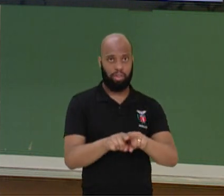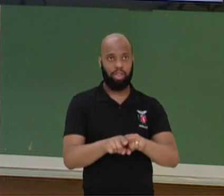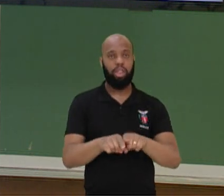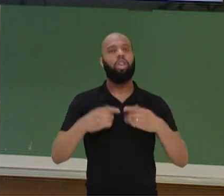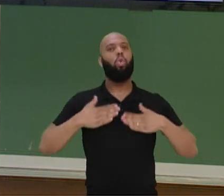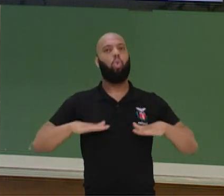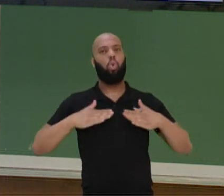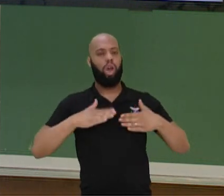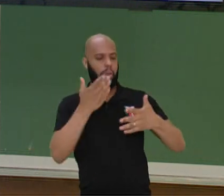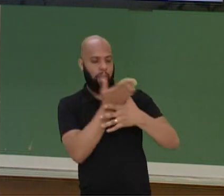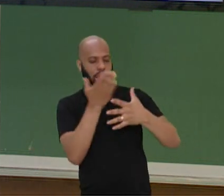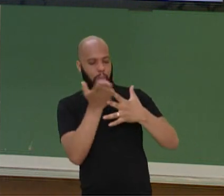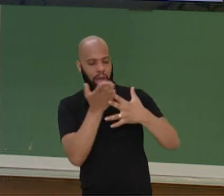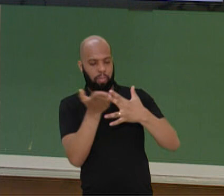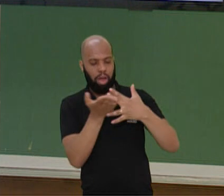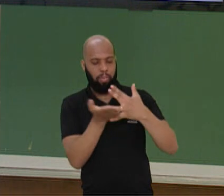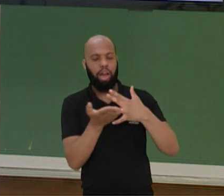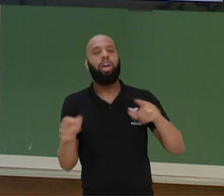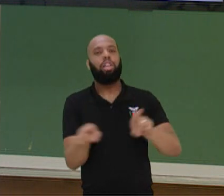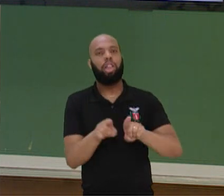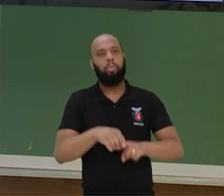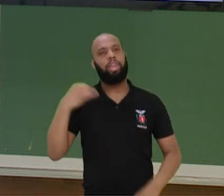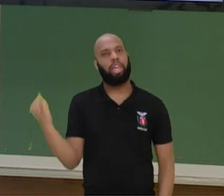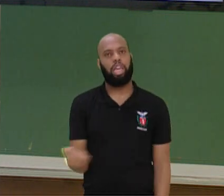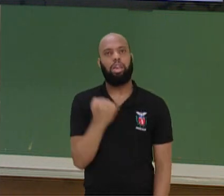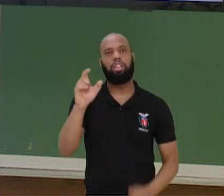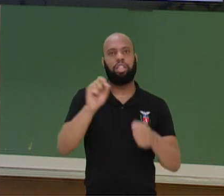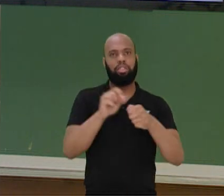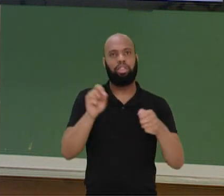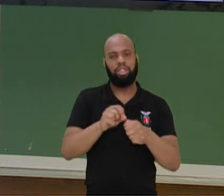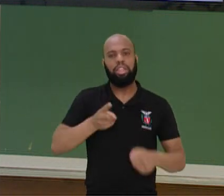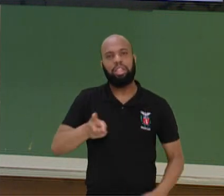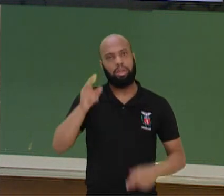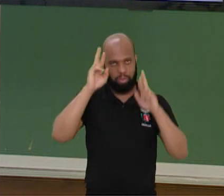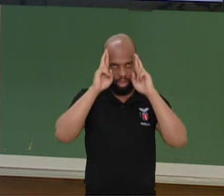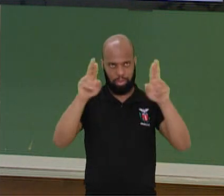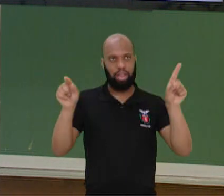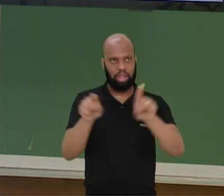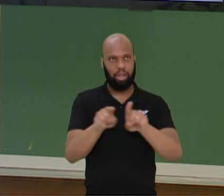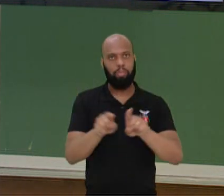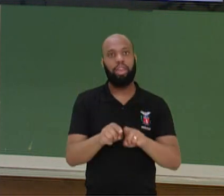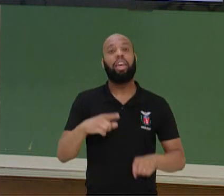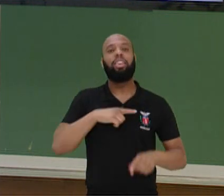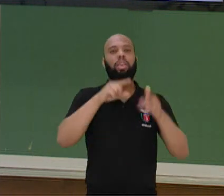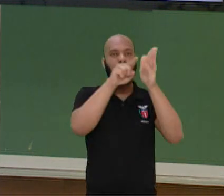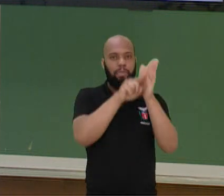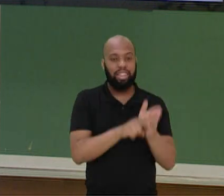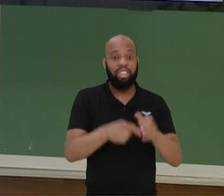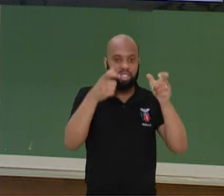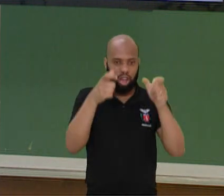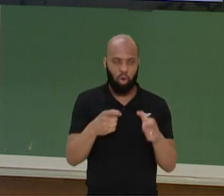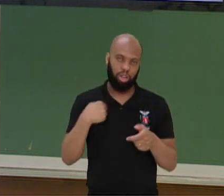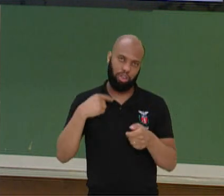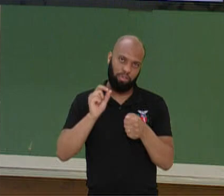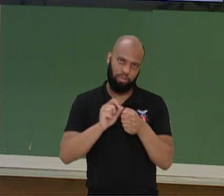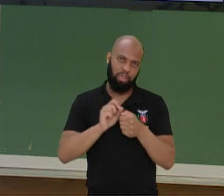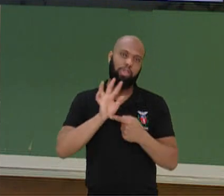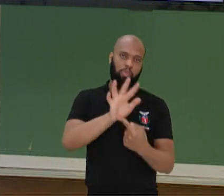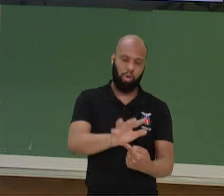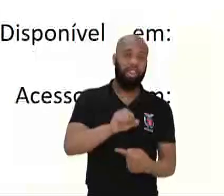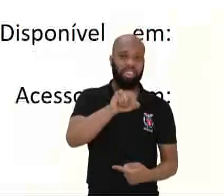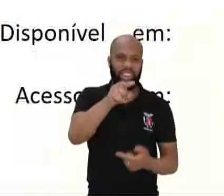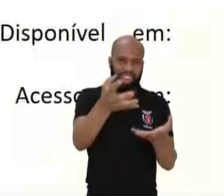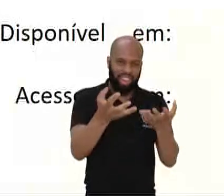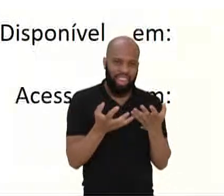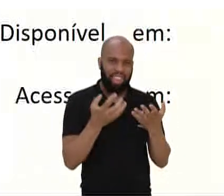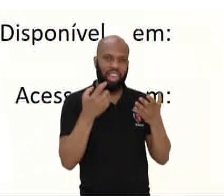o descanso, esse intervalo que também deve ser considerado e sempre respeitado. Estão aqui as referências dessa aula, é importante